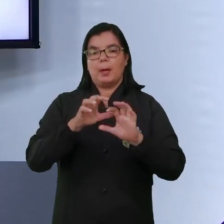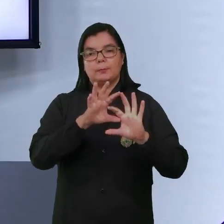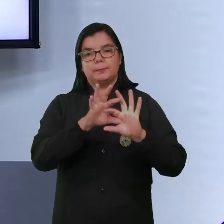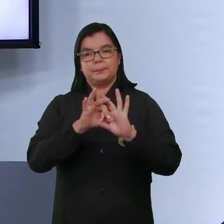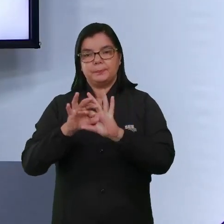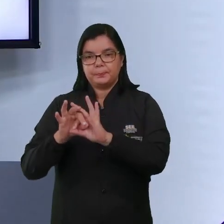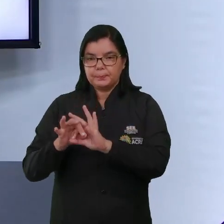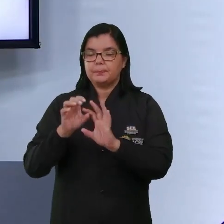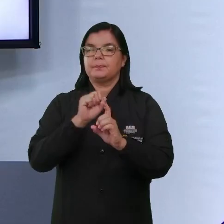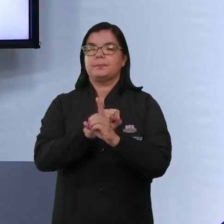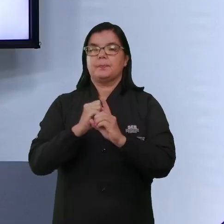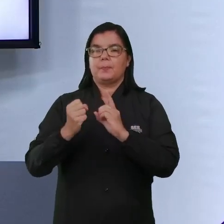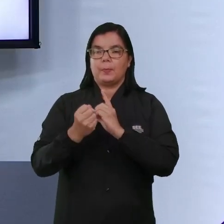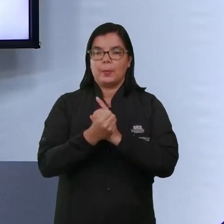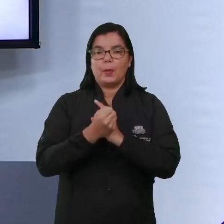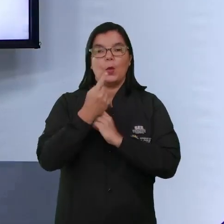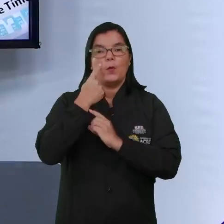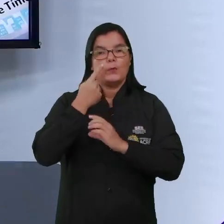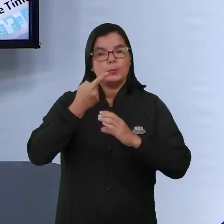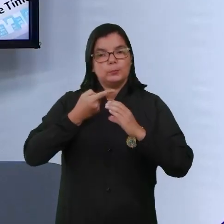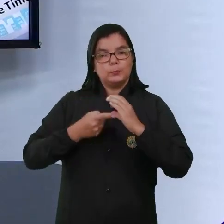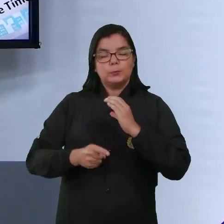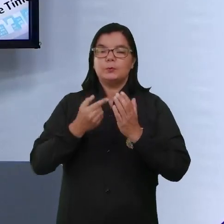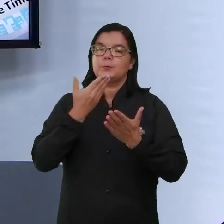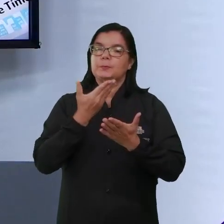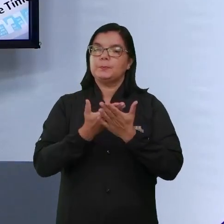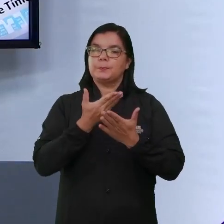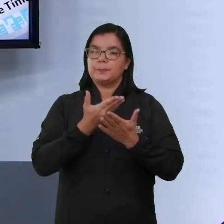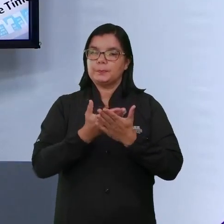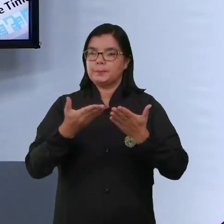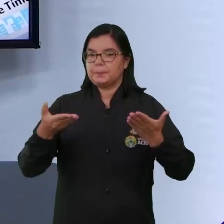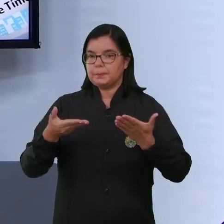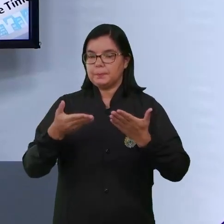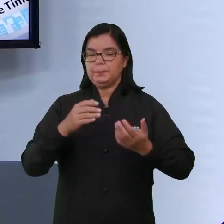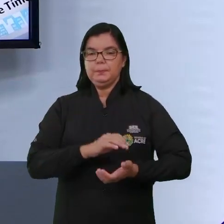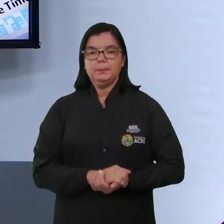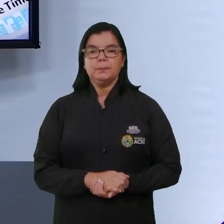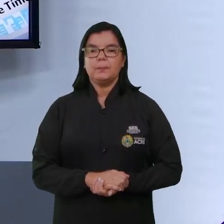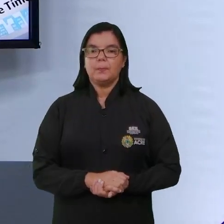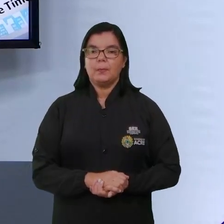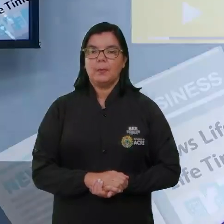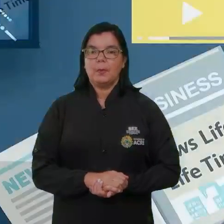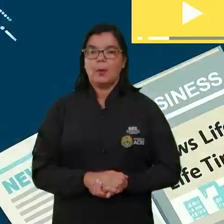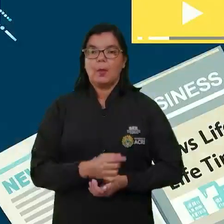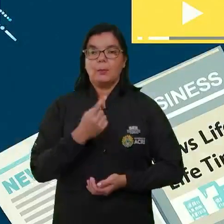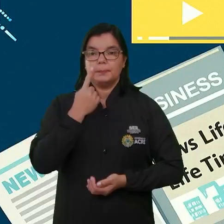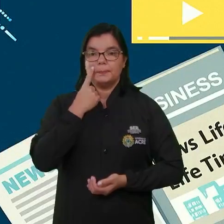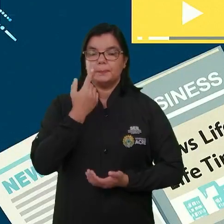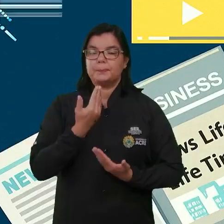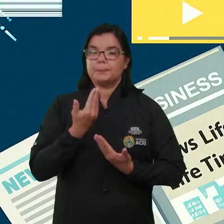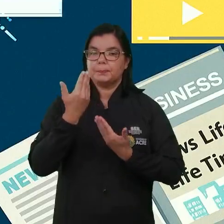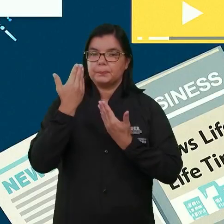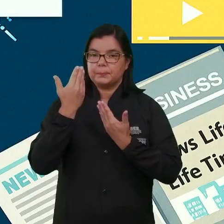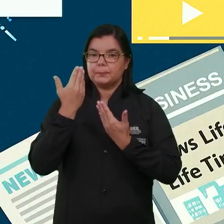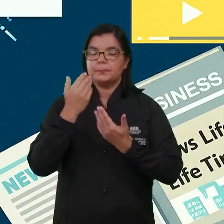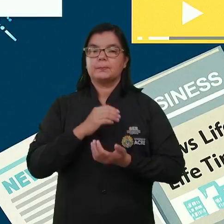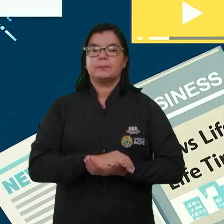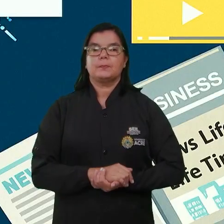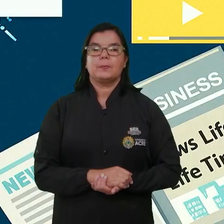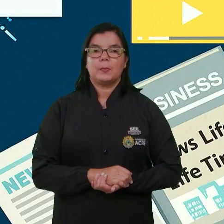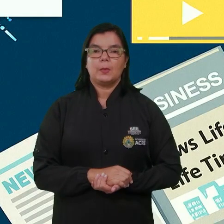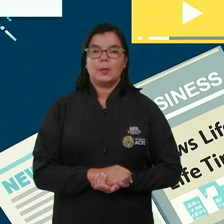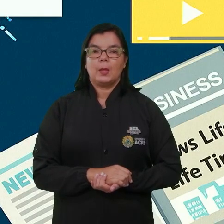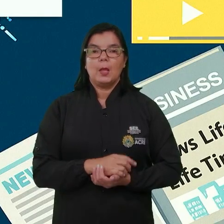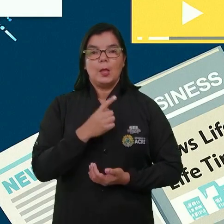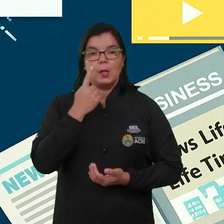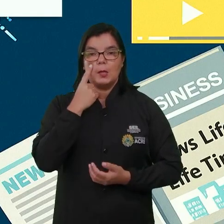contexto social. E vamos aprofundar a partir de agora. Vocês podem visualizar essa imagem e